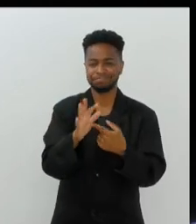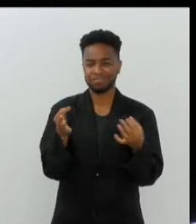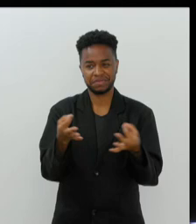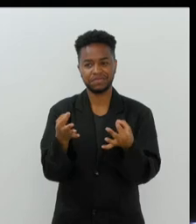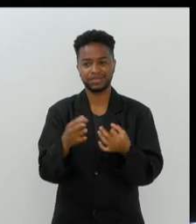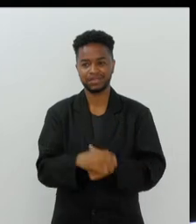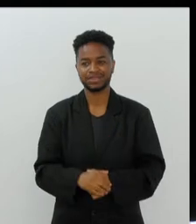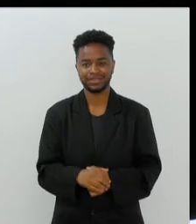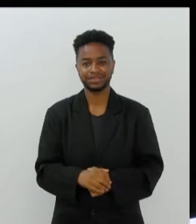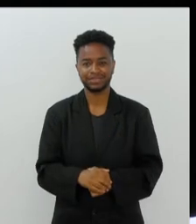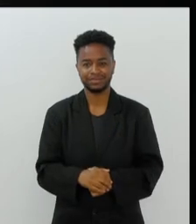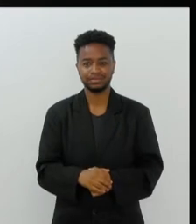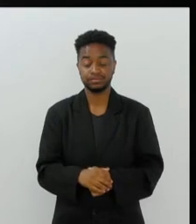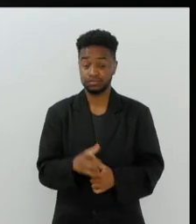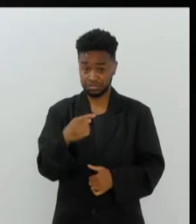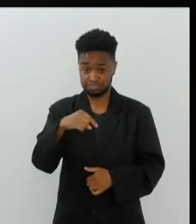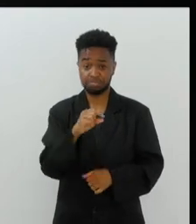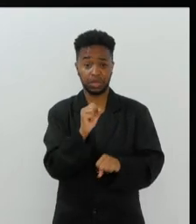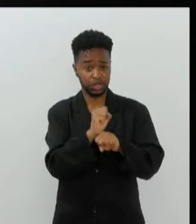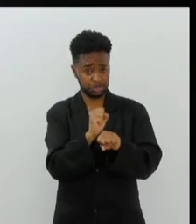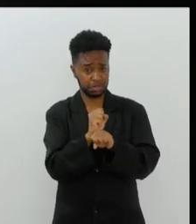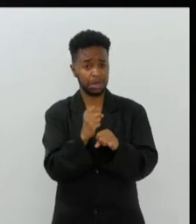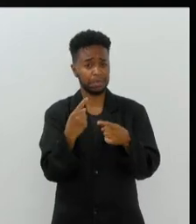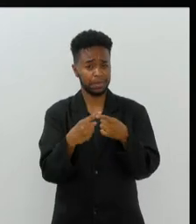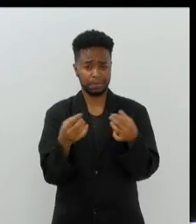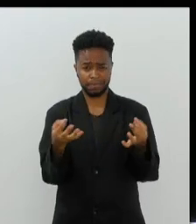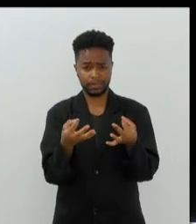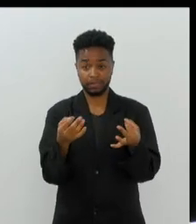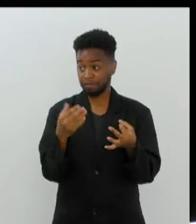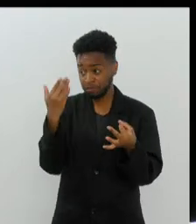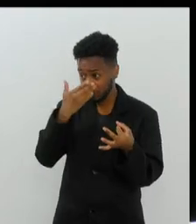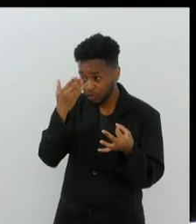demais. Nossa, ficou lindo. Ficou bacana. Vocês aguardem,